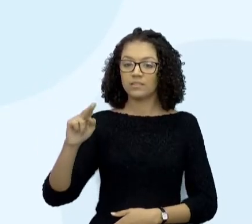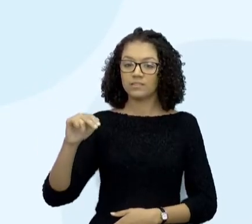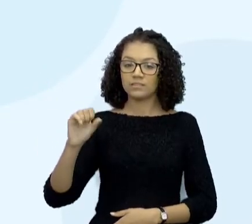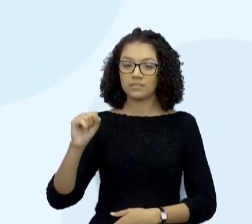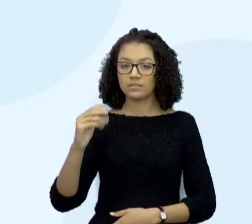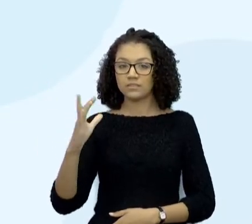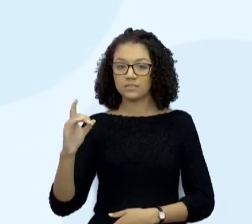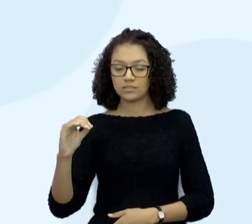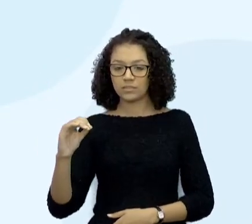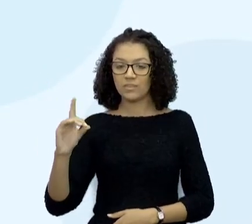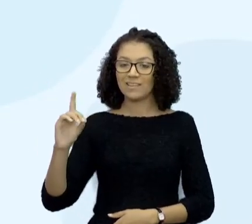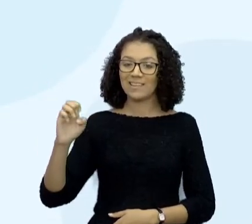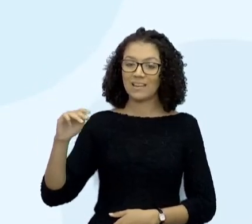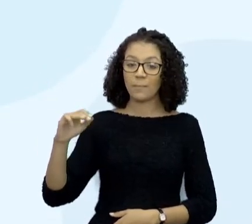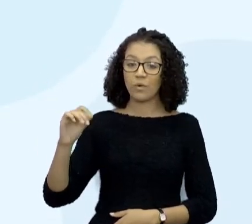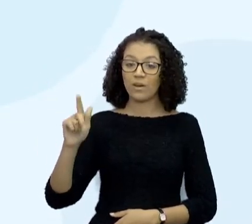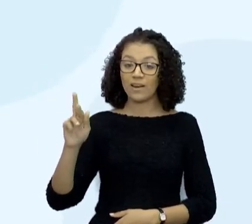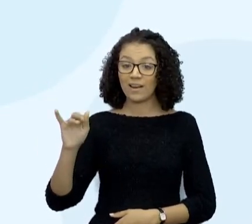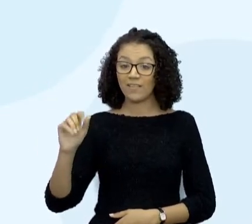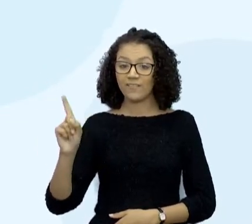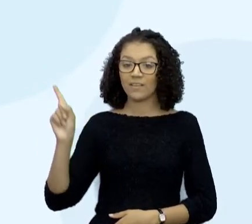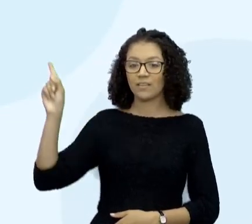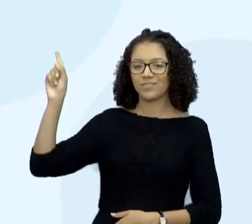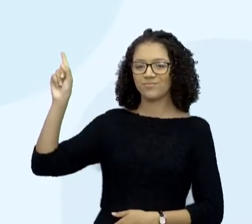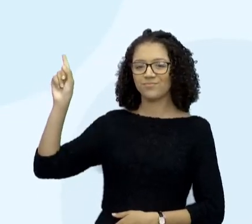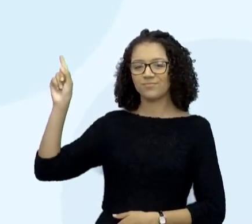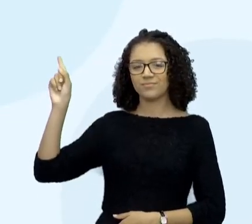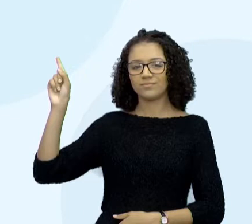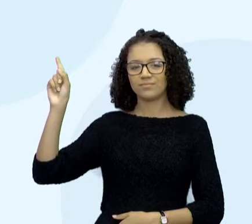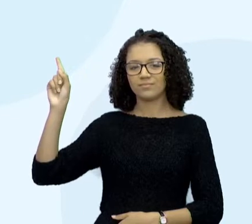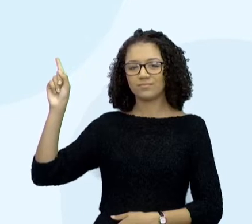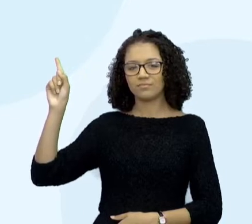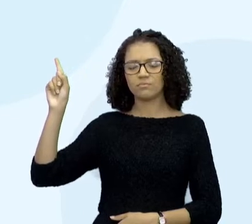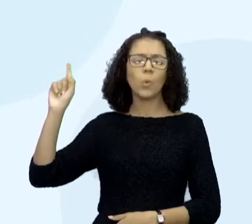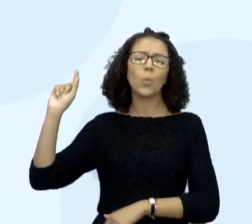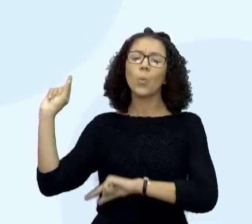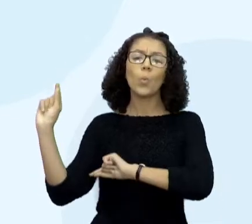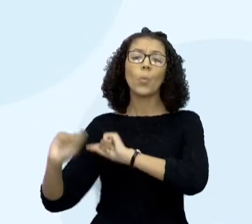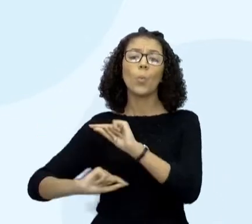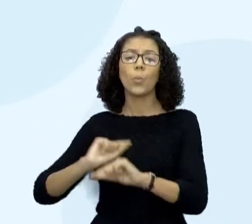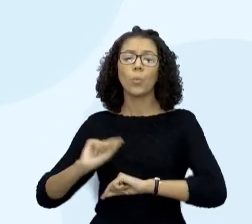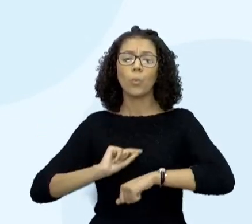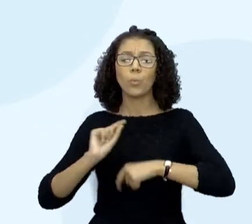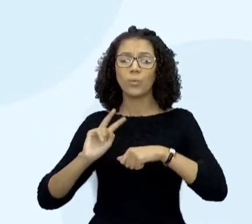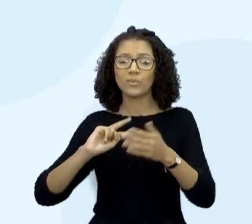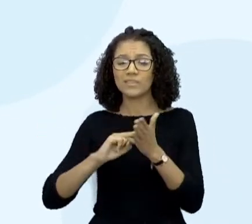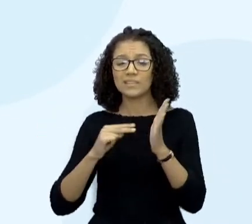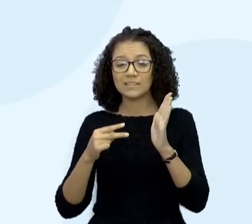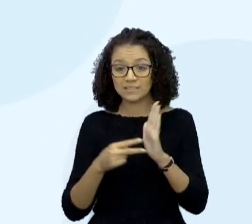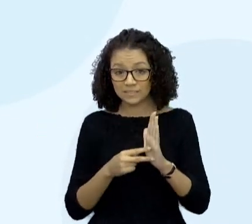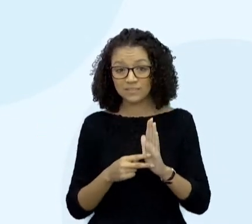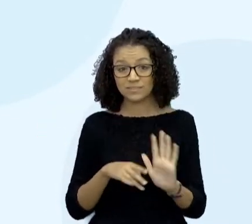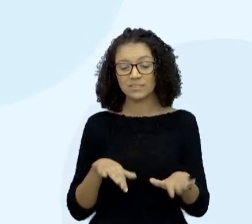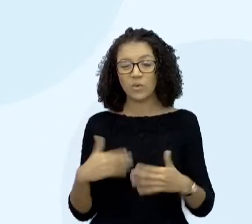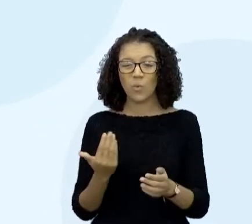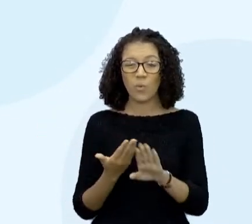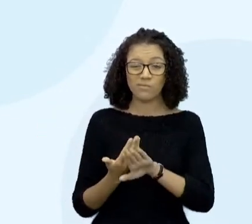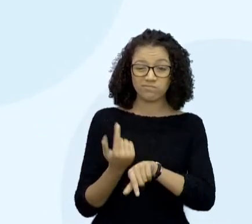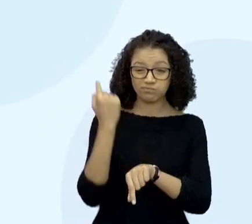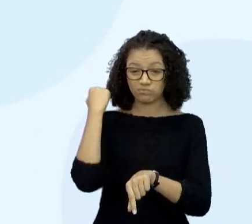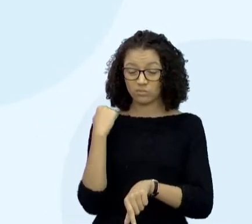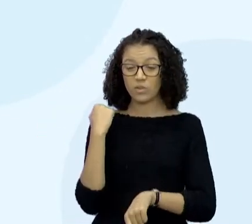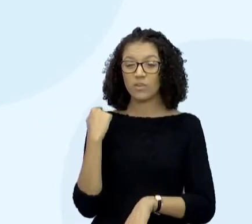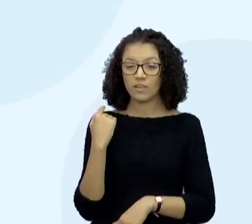componente. Então vamos lá, ó. Transição demográfica. Então é proposta nas primeiras décadas do século XX.